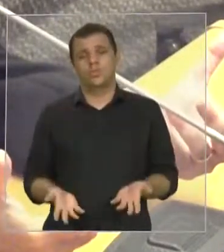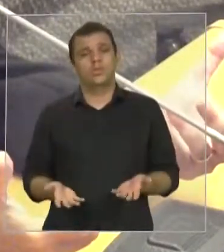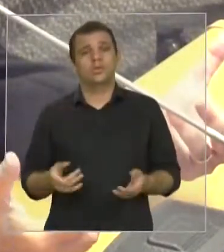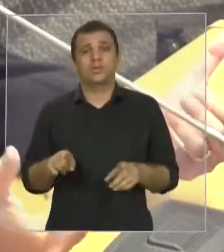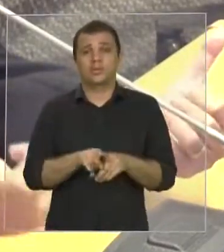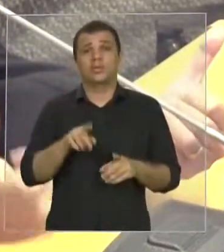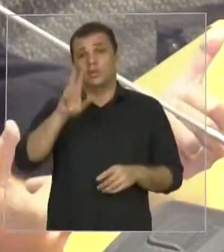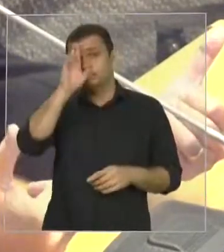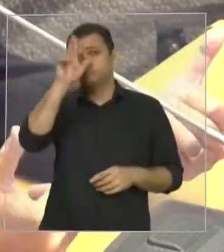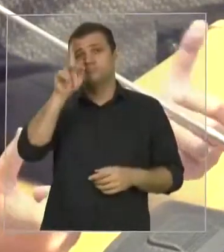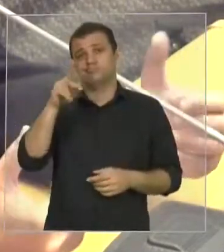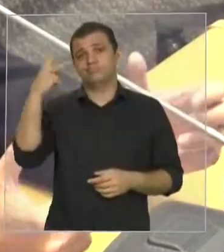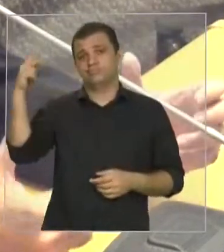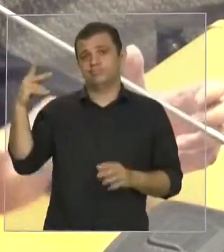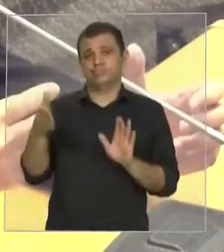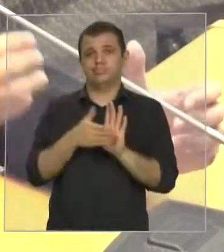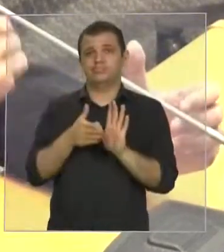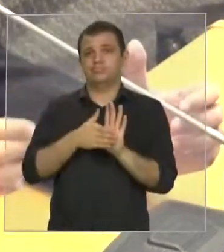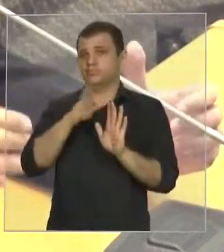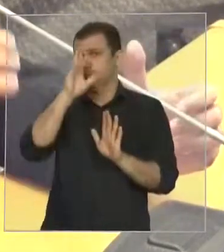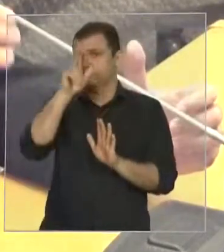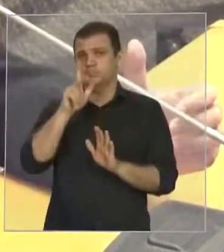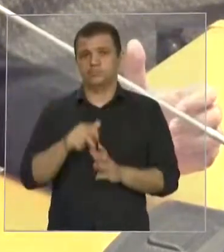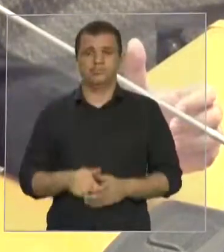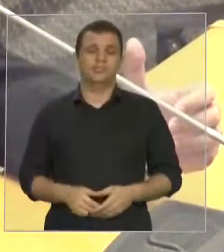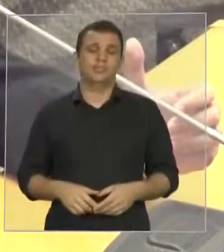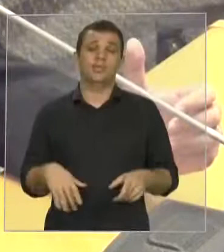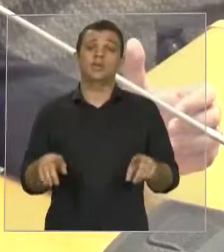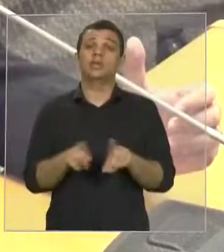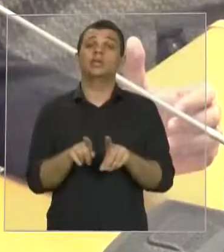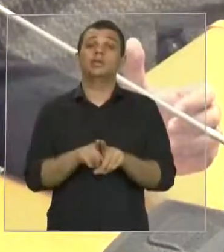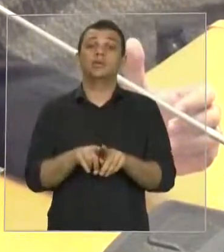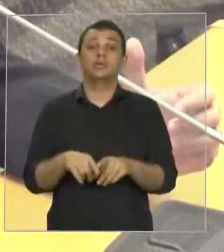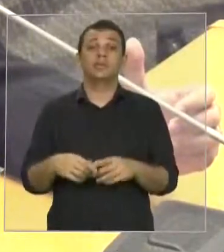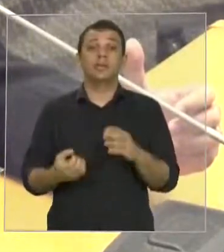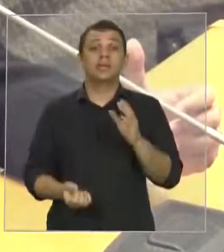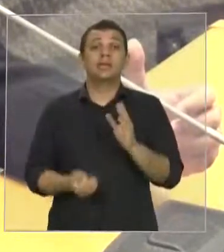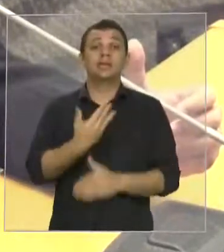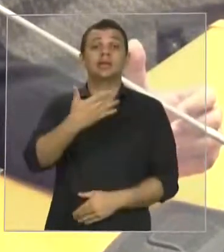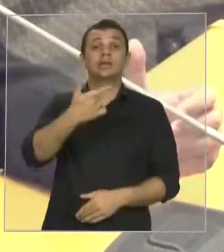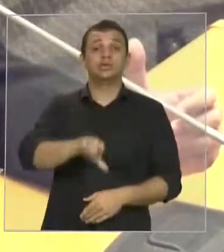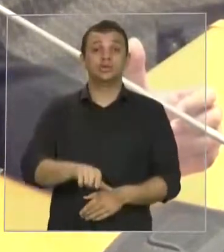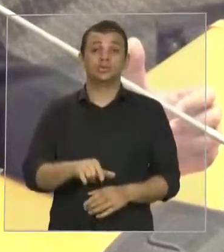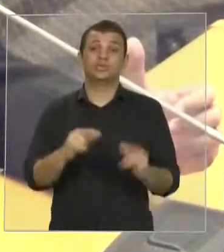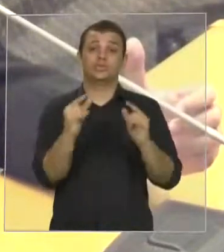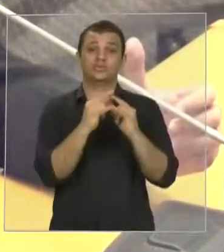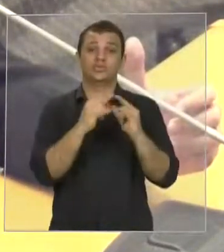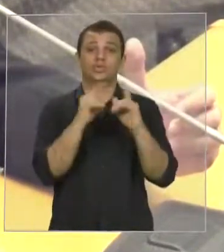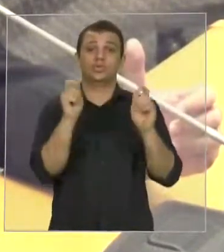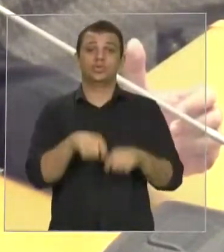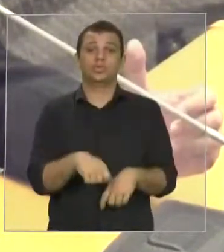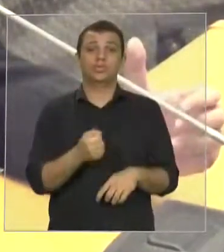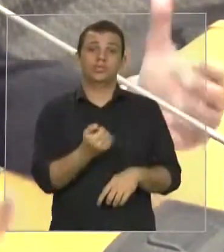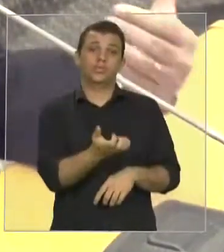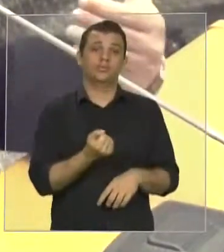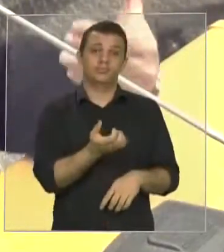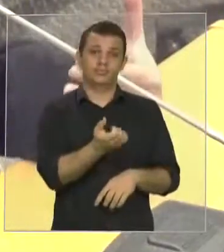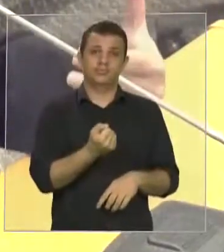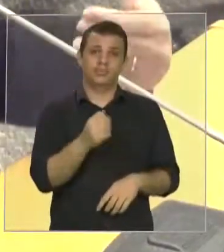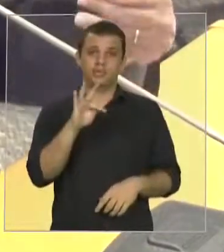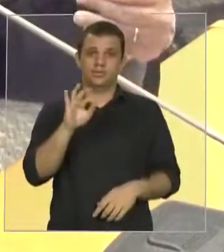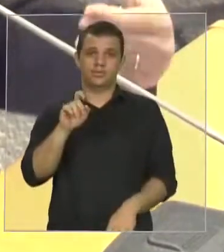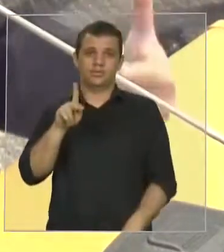governo. Segundo, recriar um instituto para gerir à Previdência, o FEPA. No